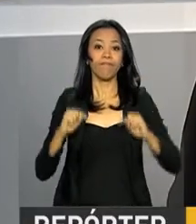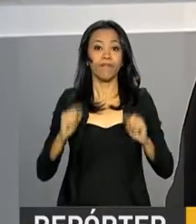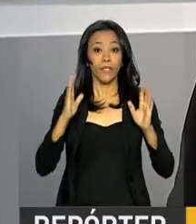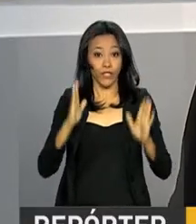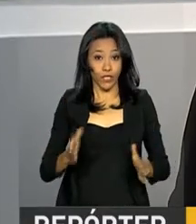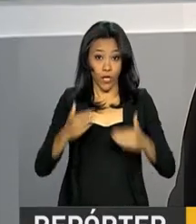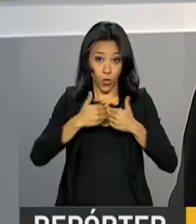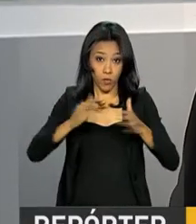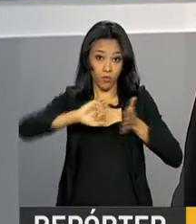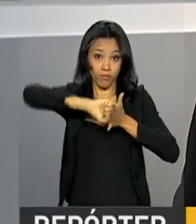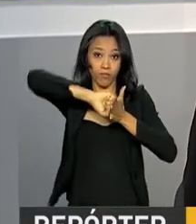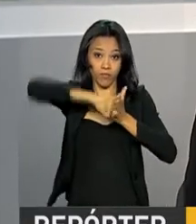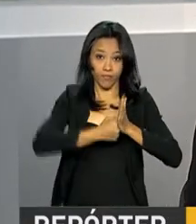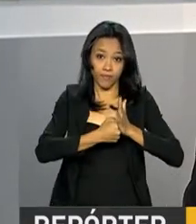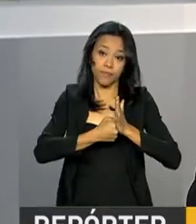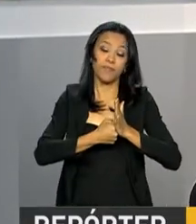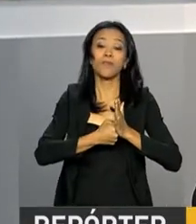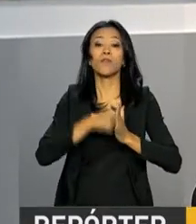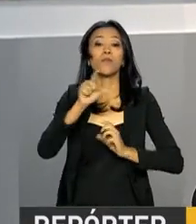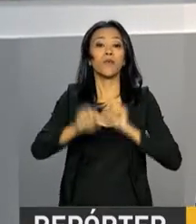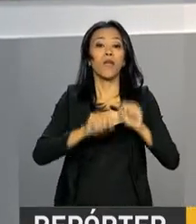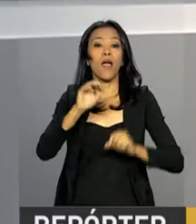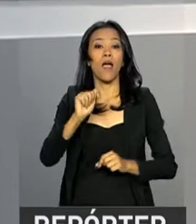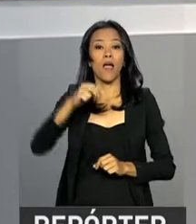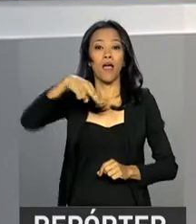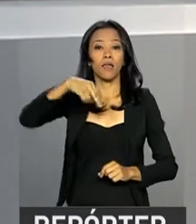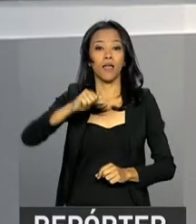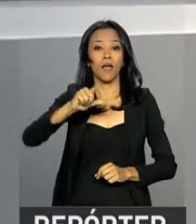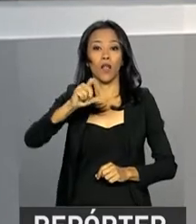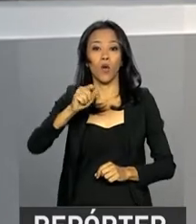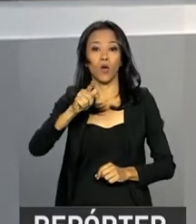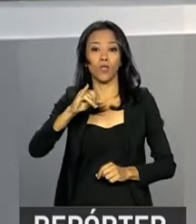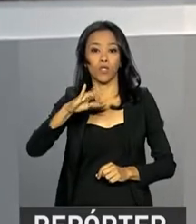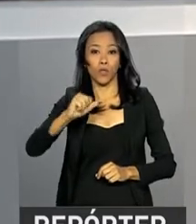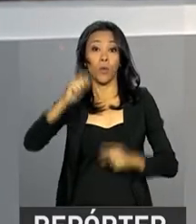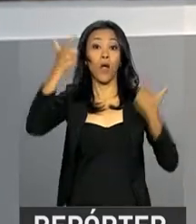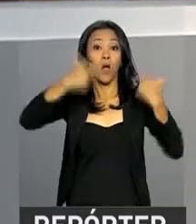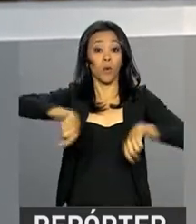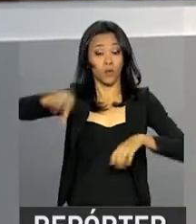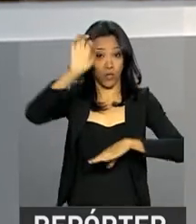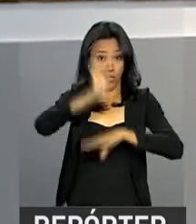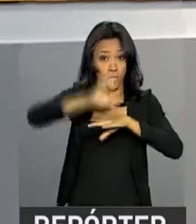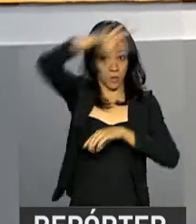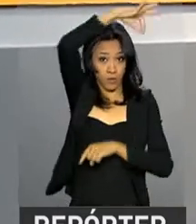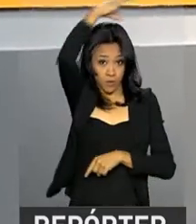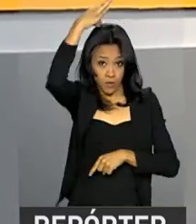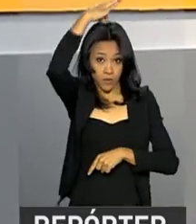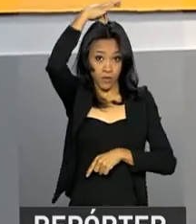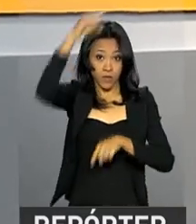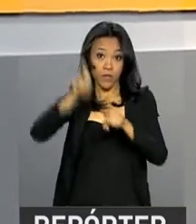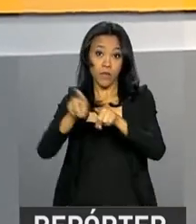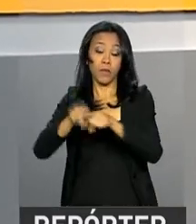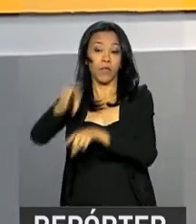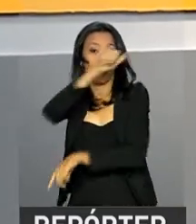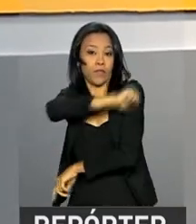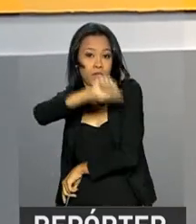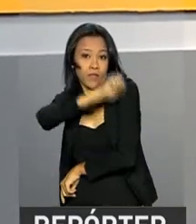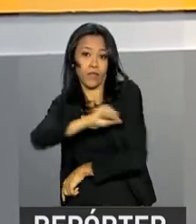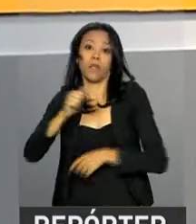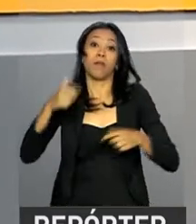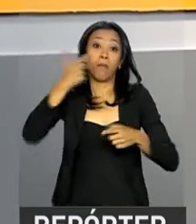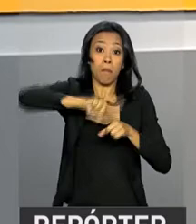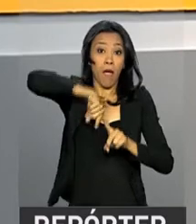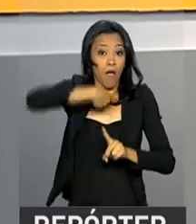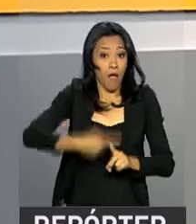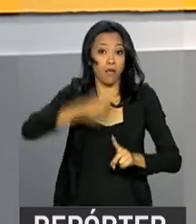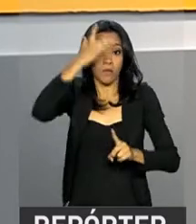o desligamento do sinal analógico de televisão no espírito santo no rio de janeiro com isso mais telespectadores têm acesso ao